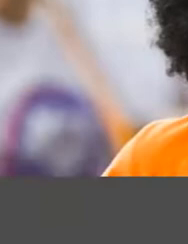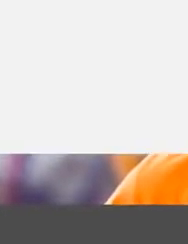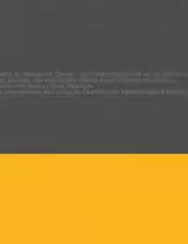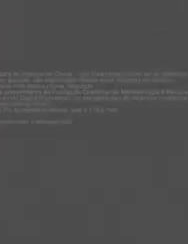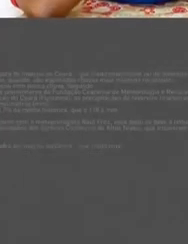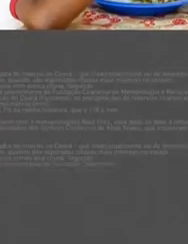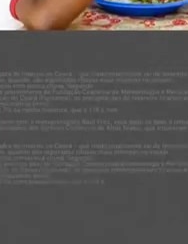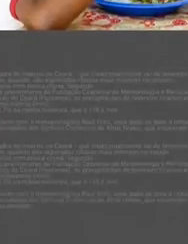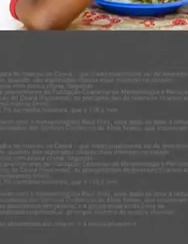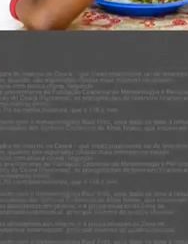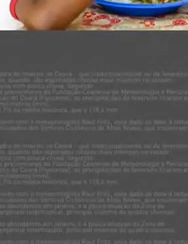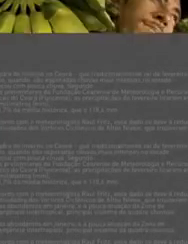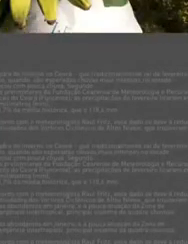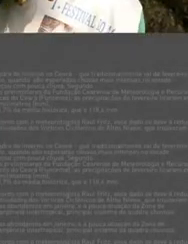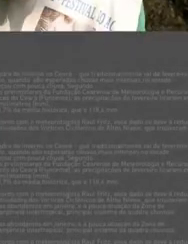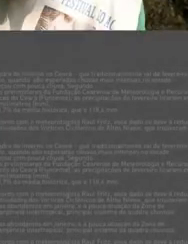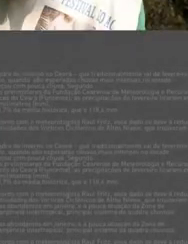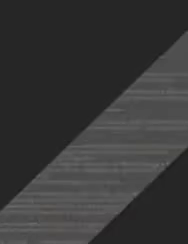min